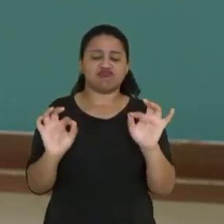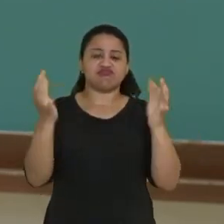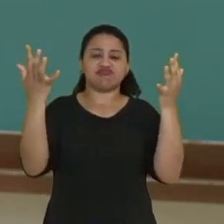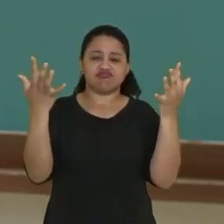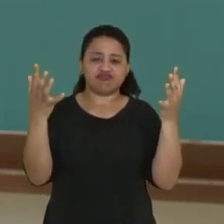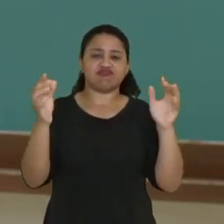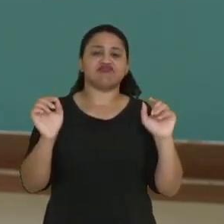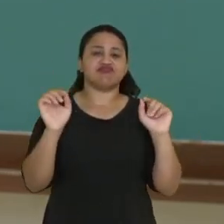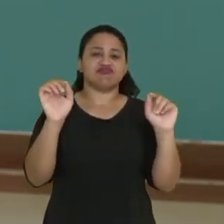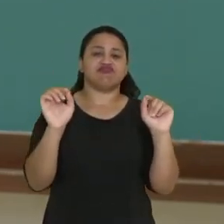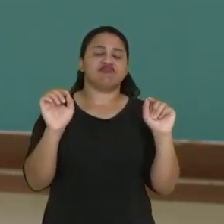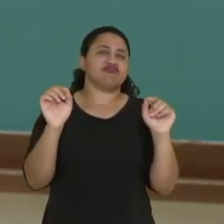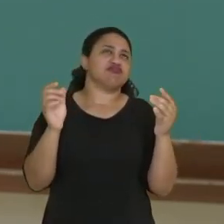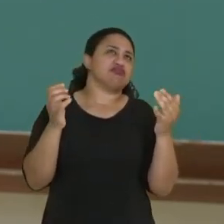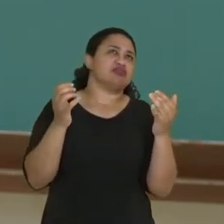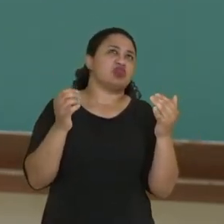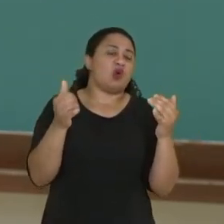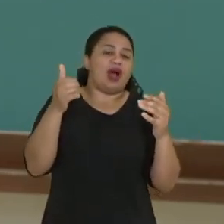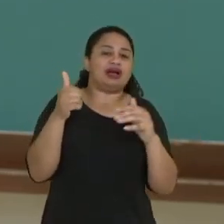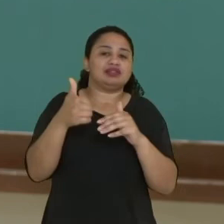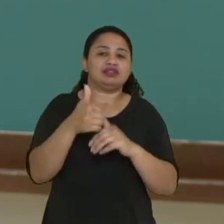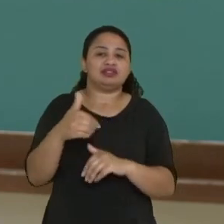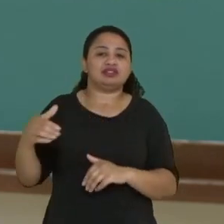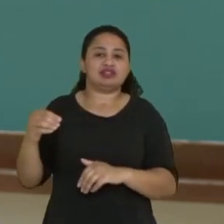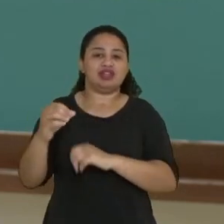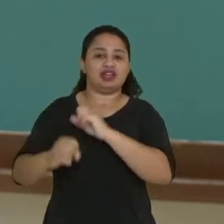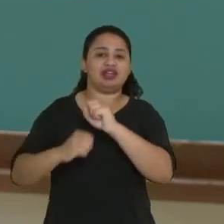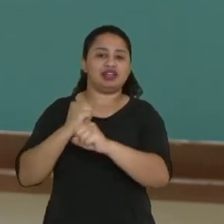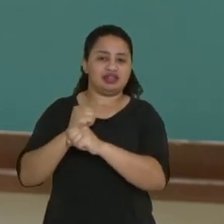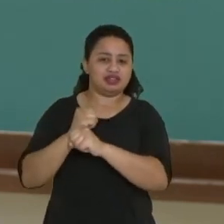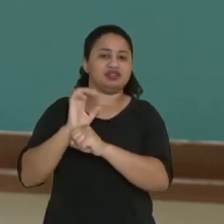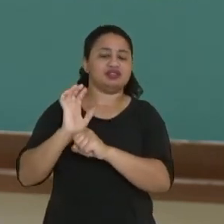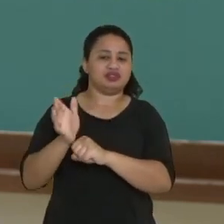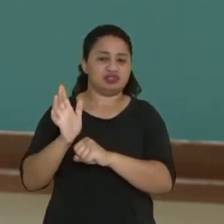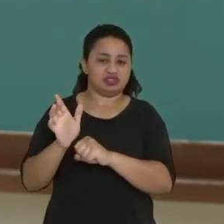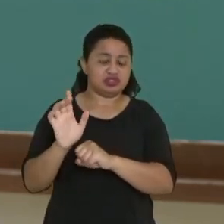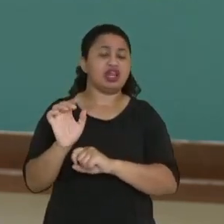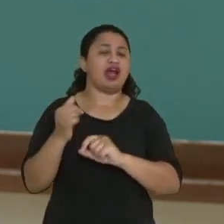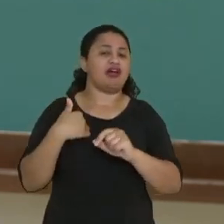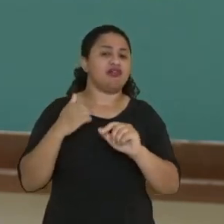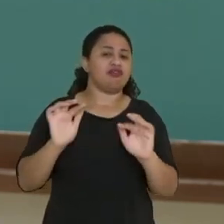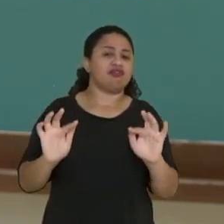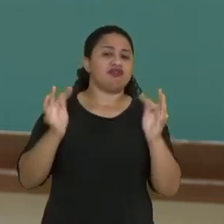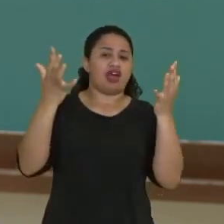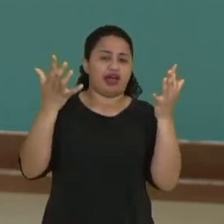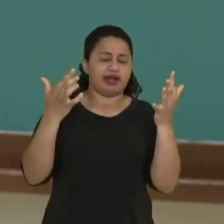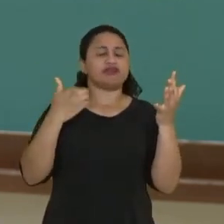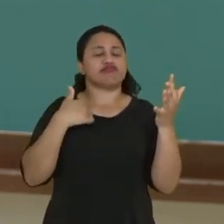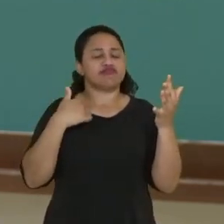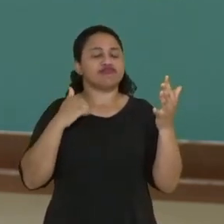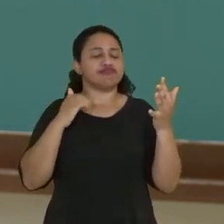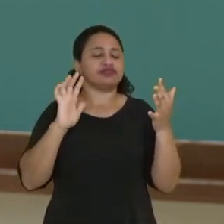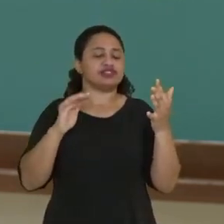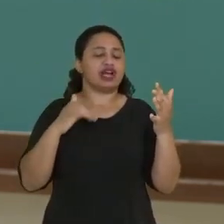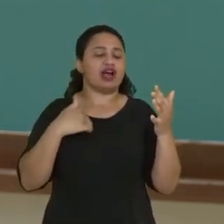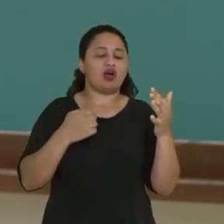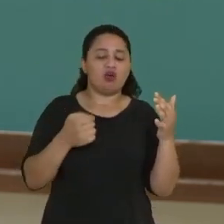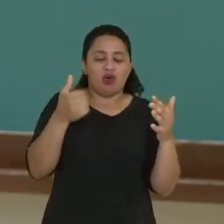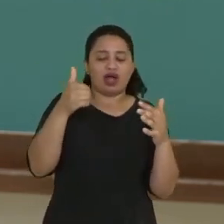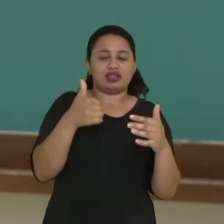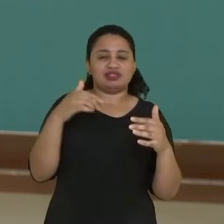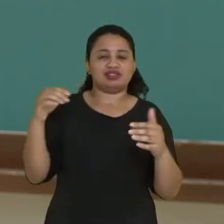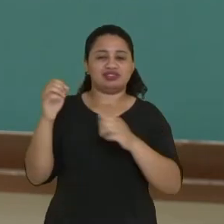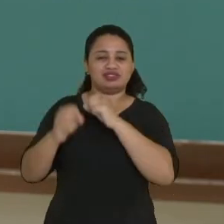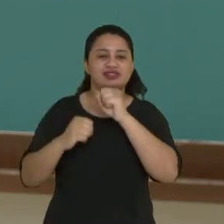né, que é quase centenário, como a informação diz, né? O que é centenário? Algo que está próximo, né, ou já completou